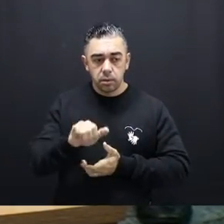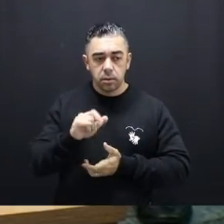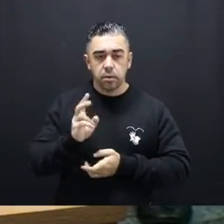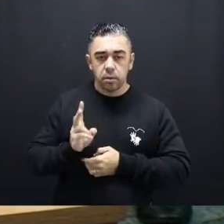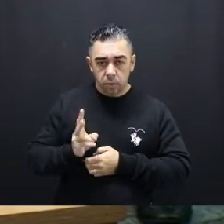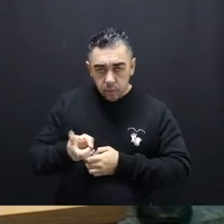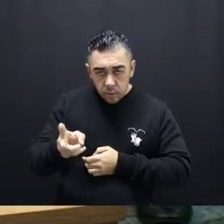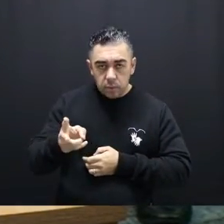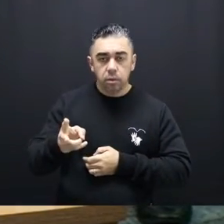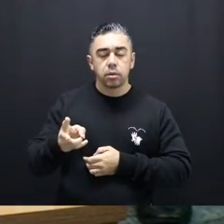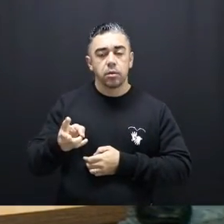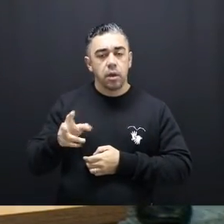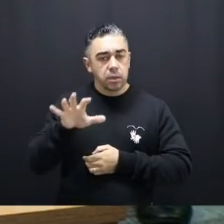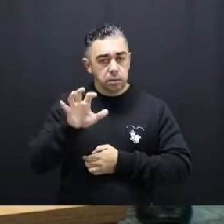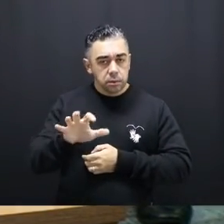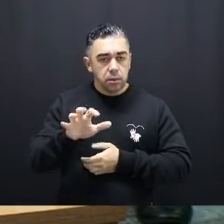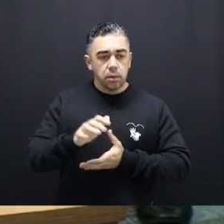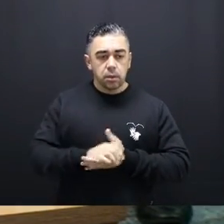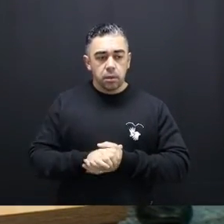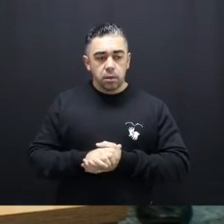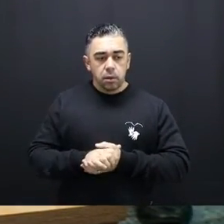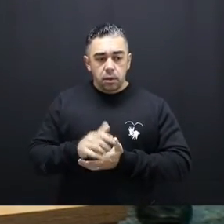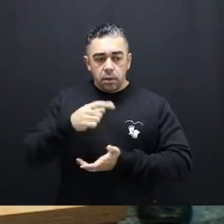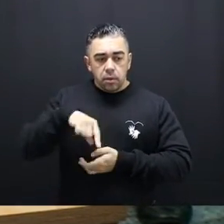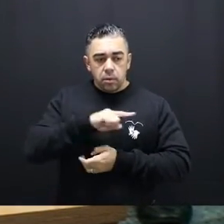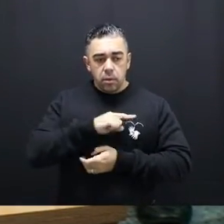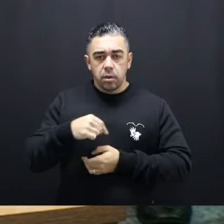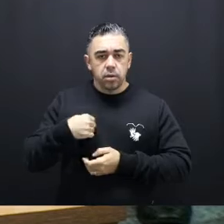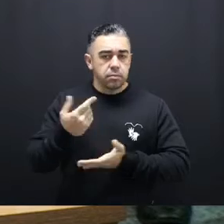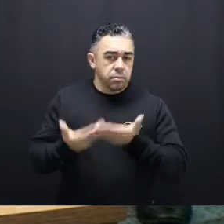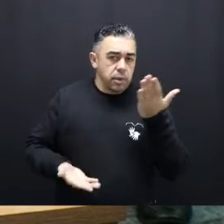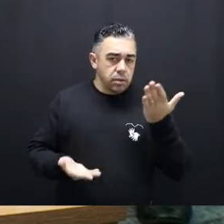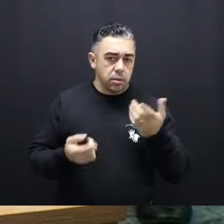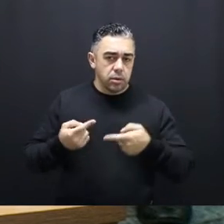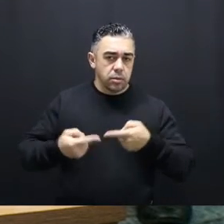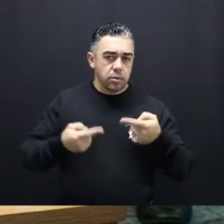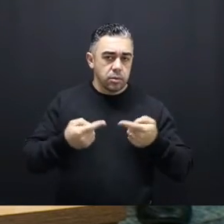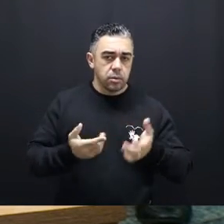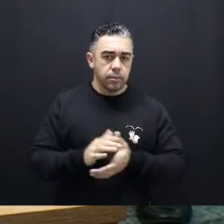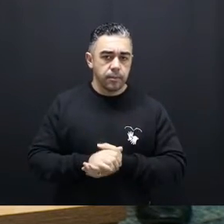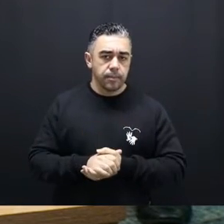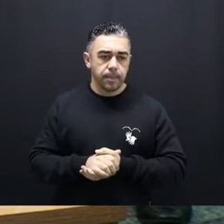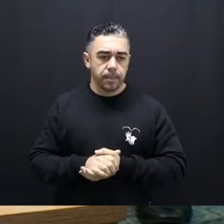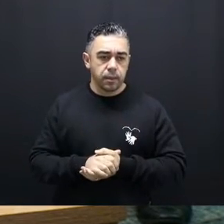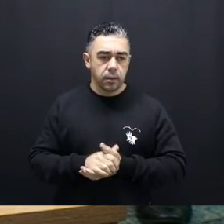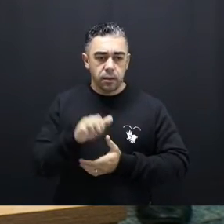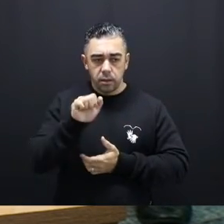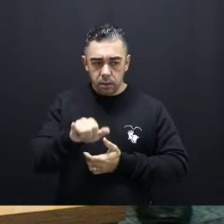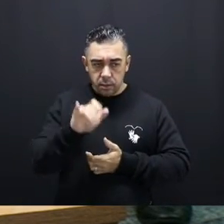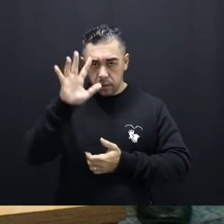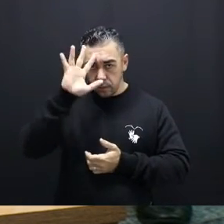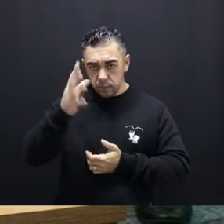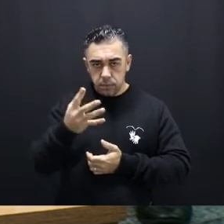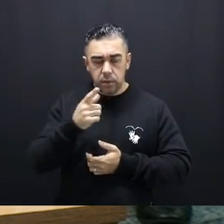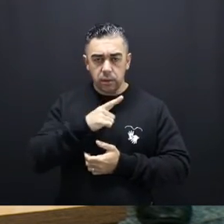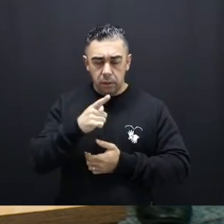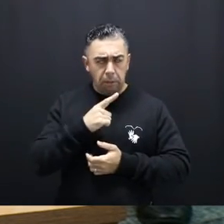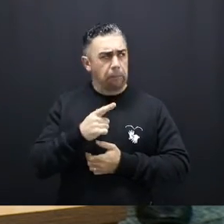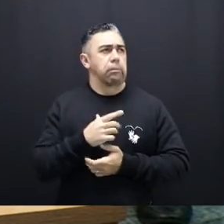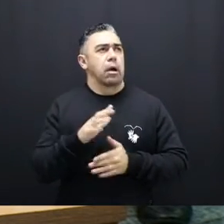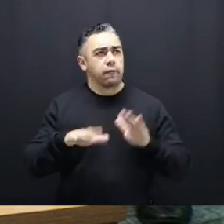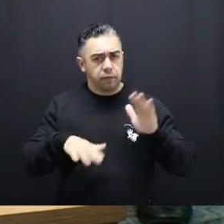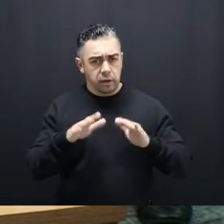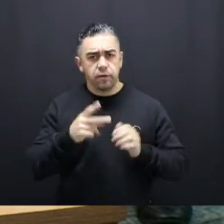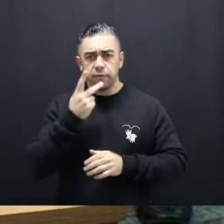continuar nesse embate é nós mesmos que estamos perdendo nessa discussão se fosse algo questionável o